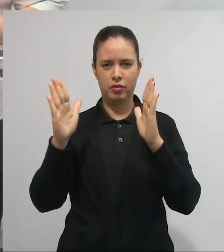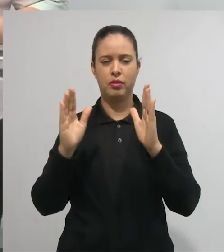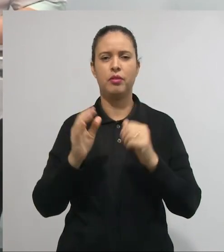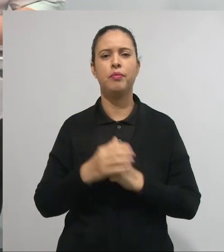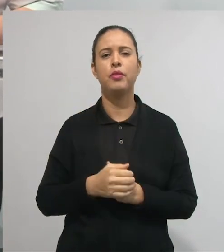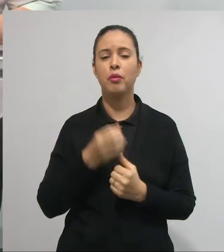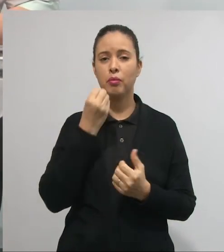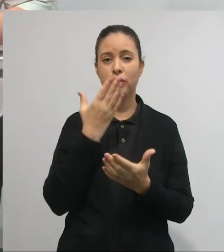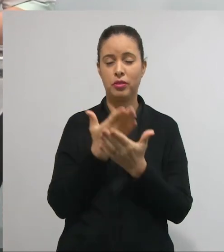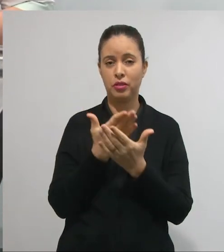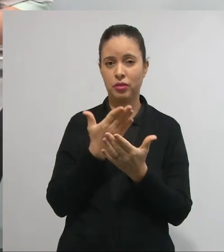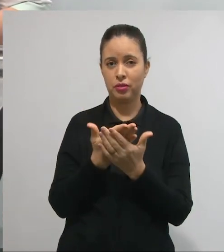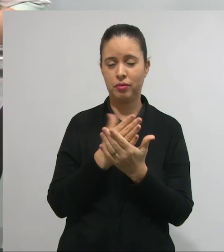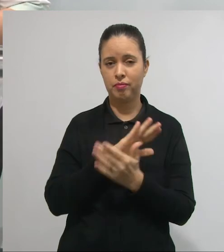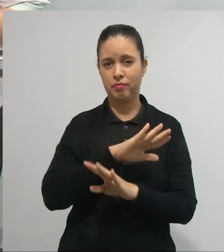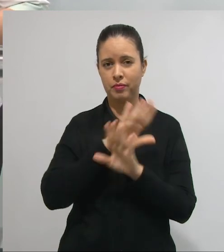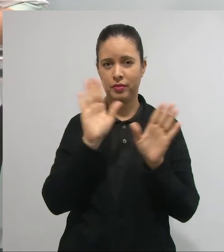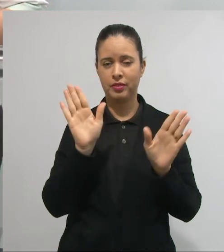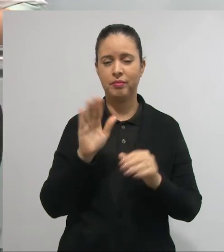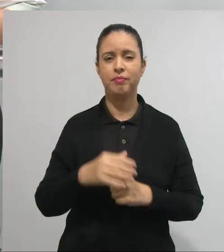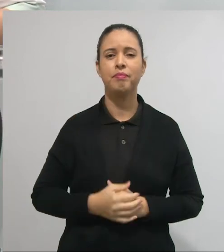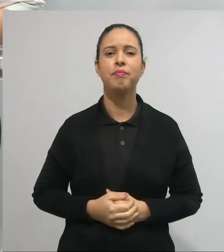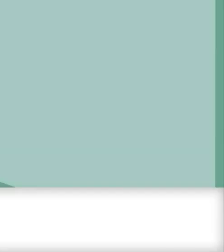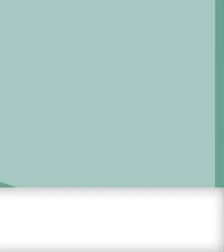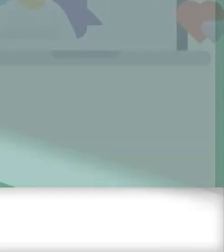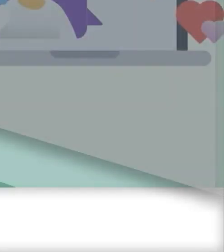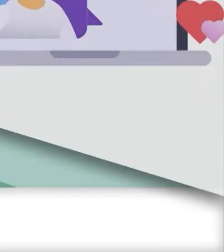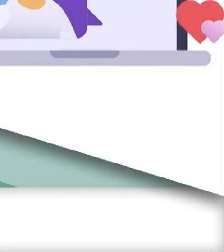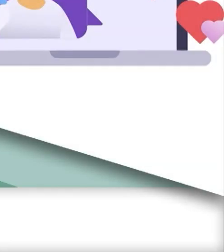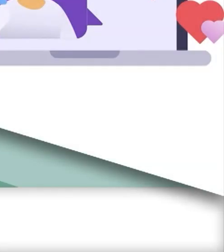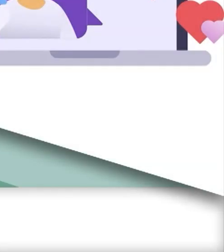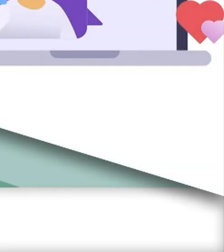e bons estudos para vocês. Até a próxima.